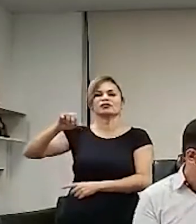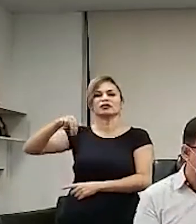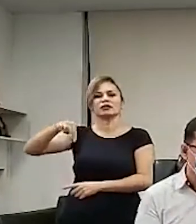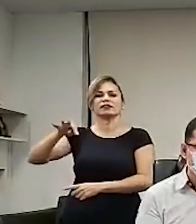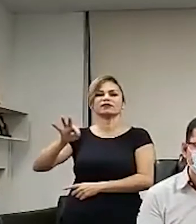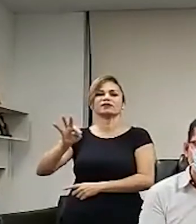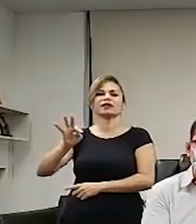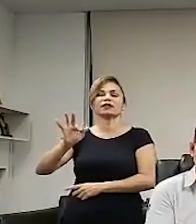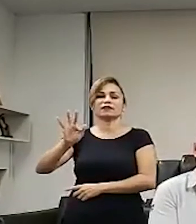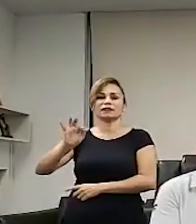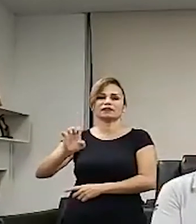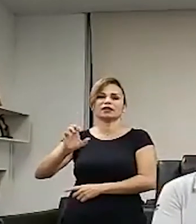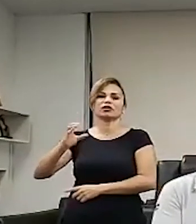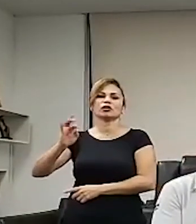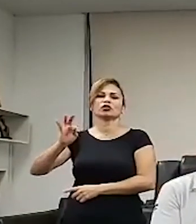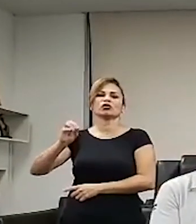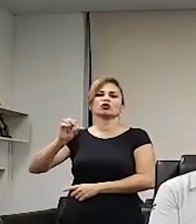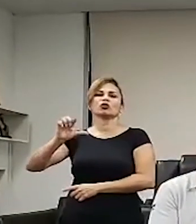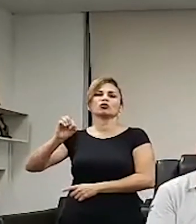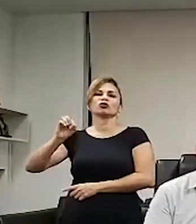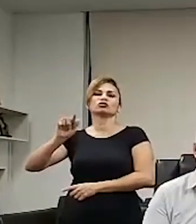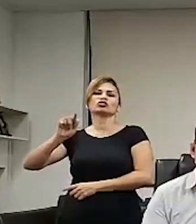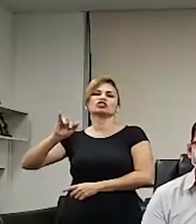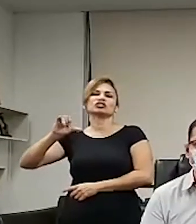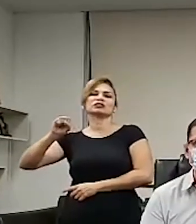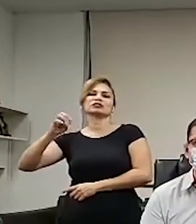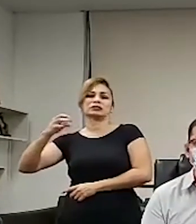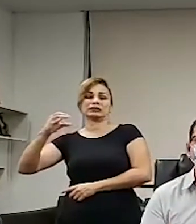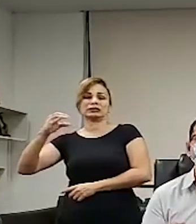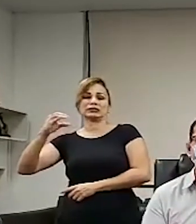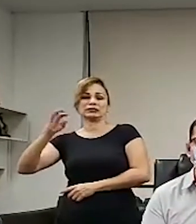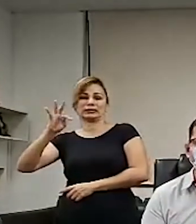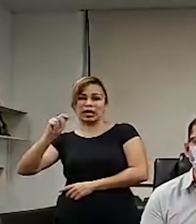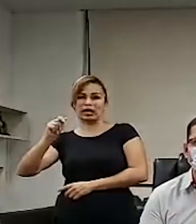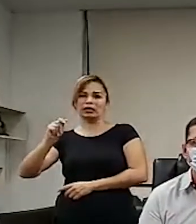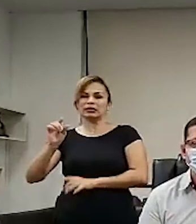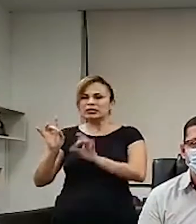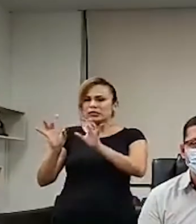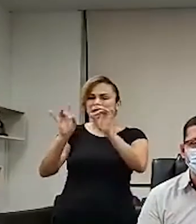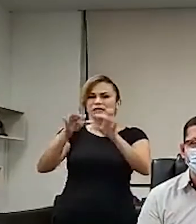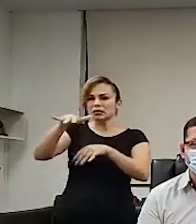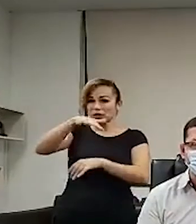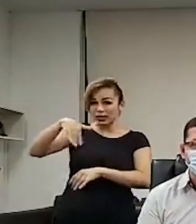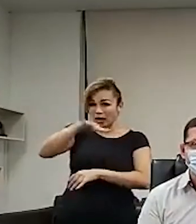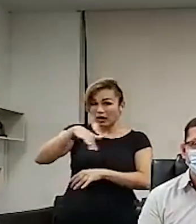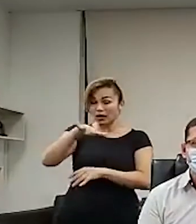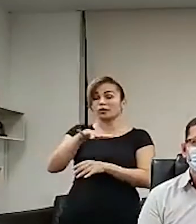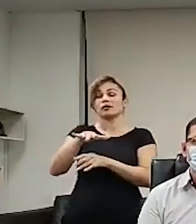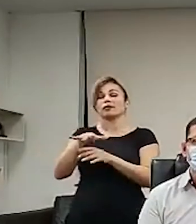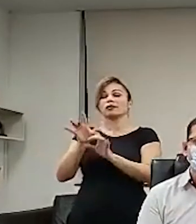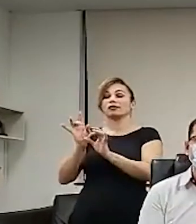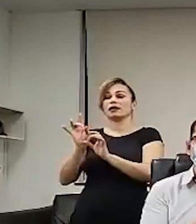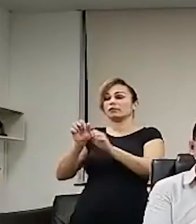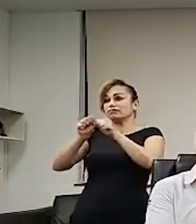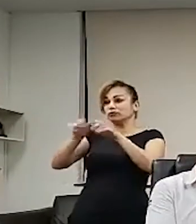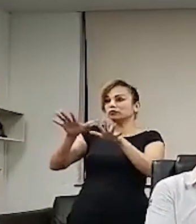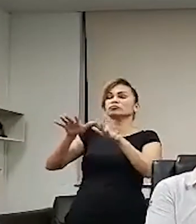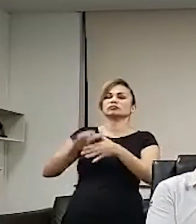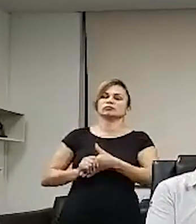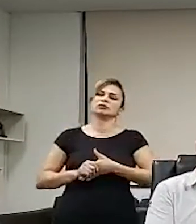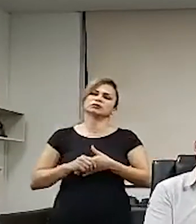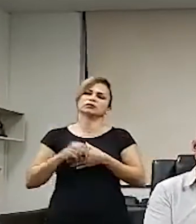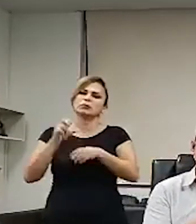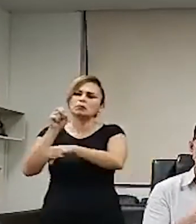com os infectologistas. O doutor Fernando Márcio já vai providenciar essa reunião, né? Ele já